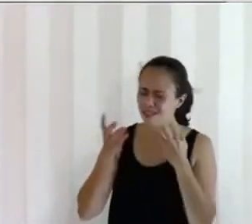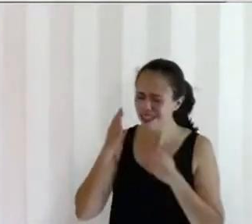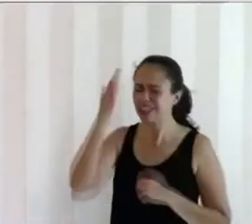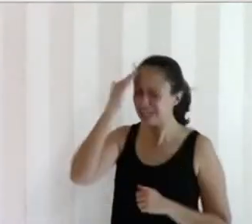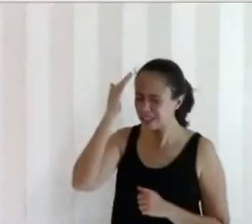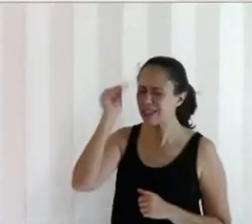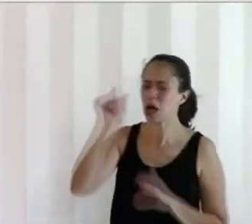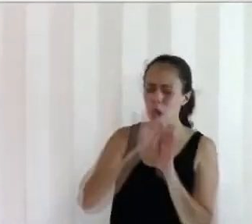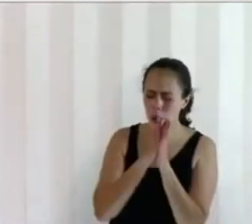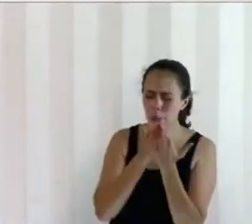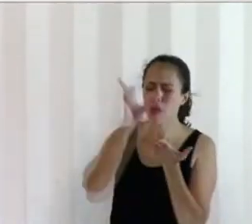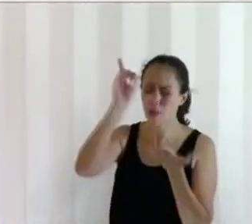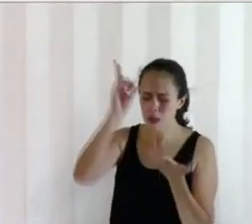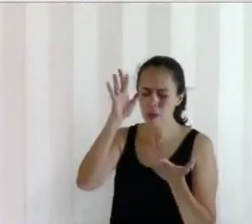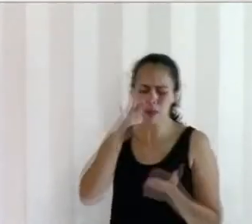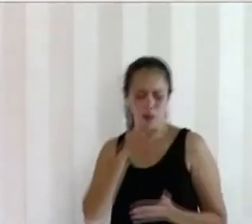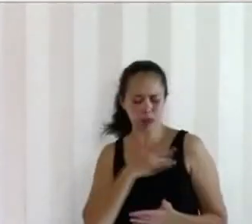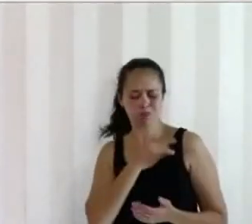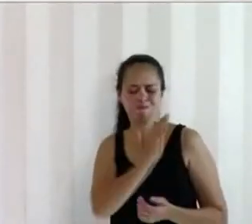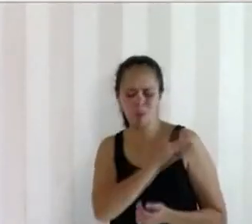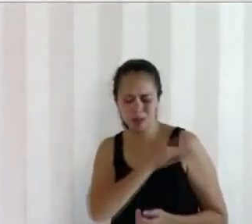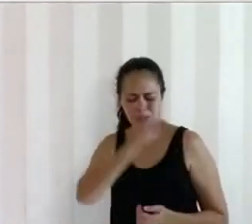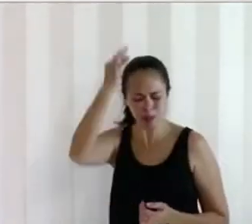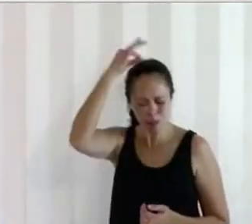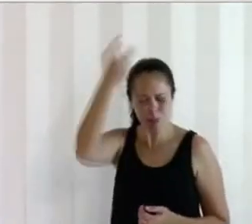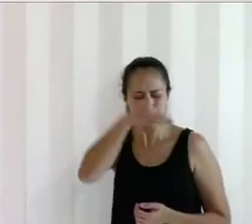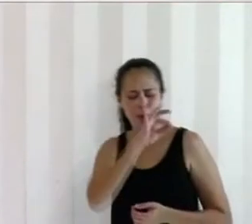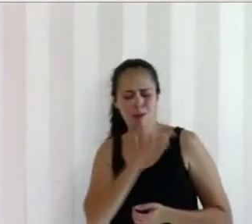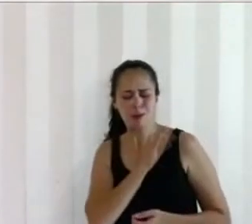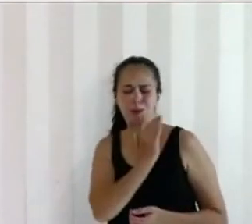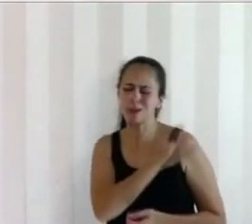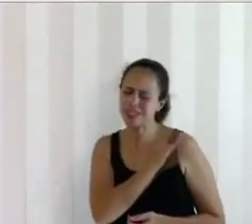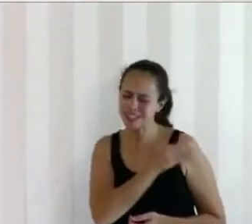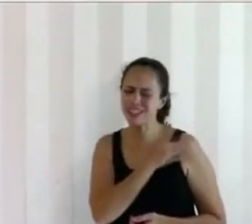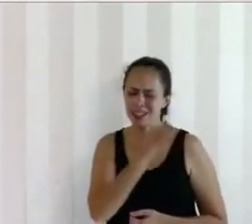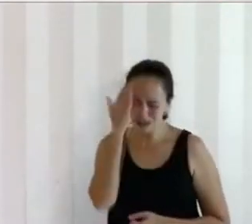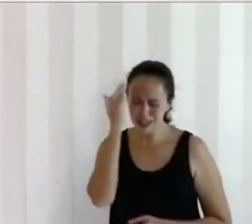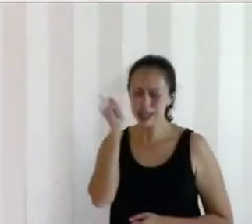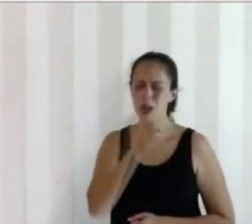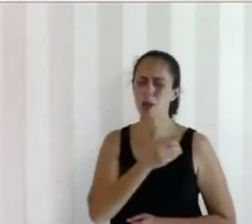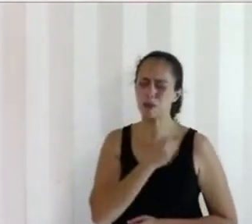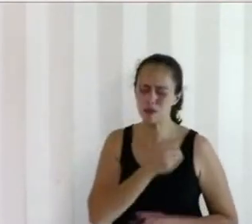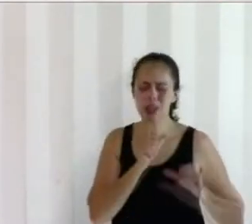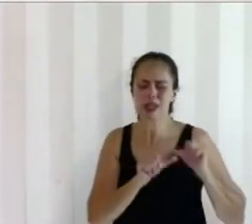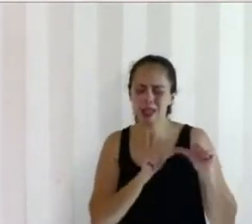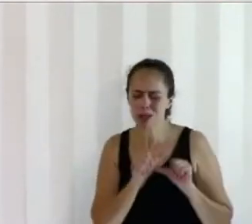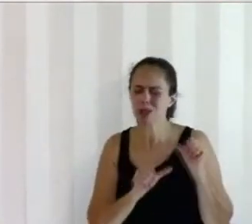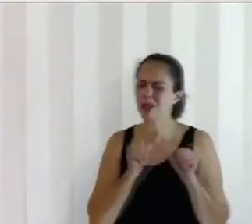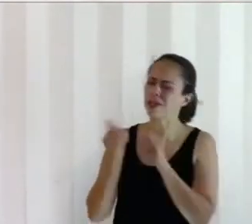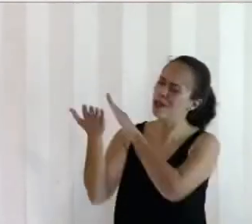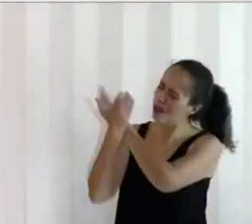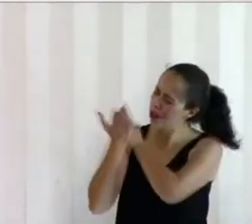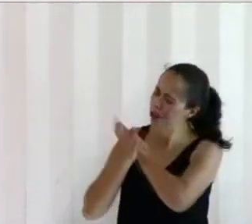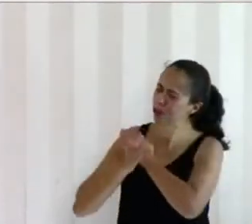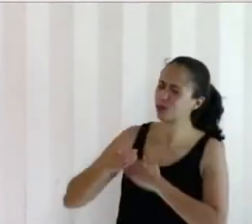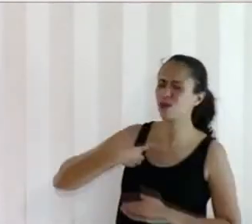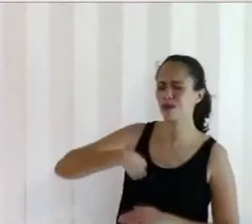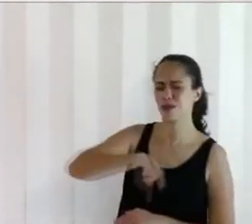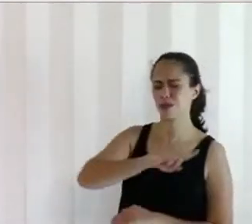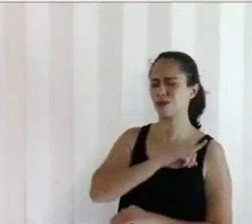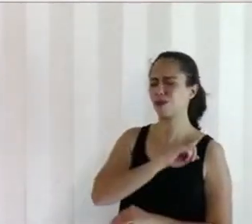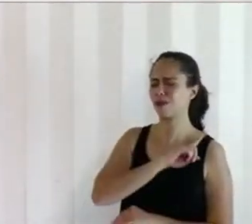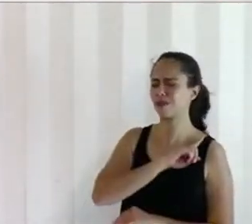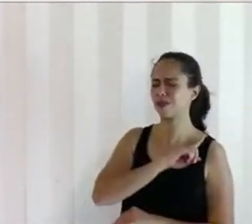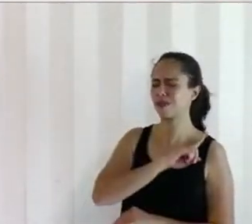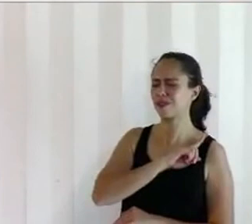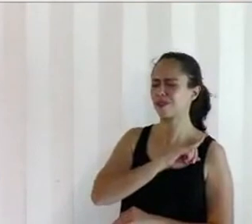onde precisa de vida. É a Tua palavra, Senhor, que pode ajustar um comportamento de décadas